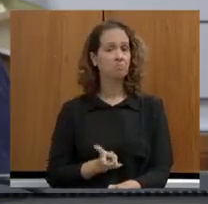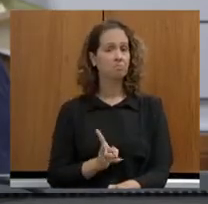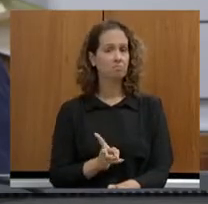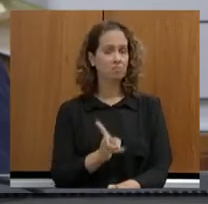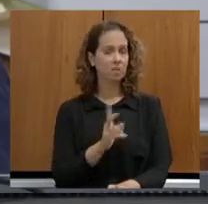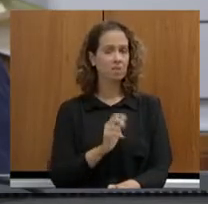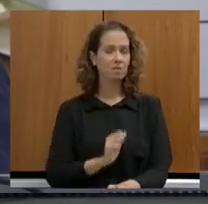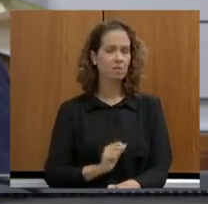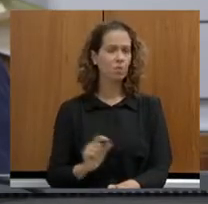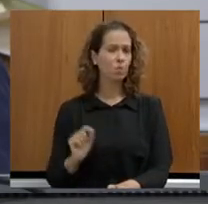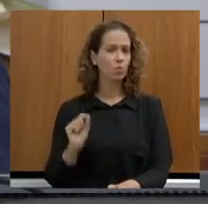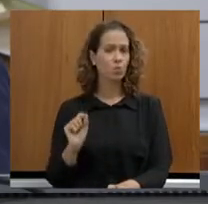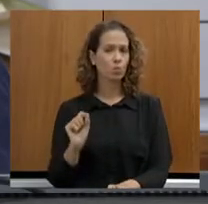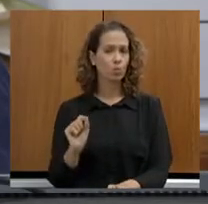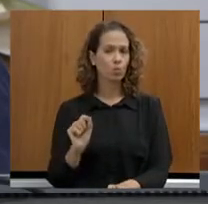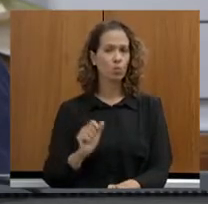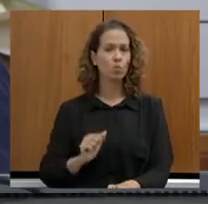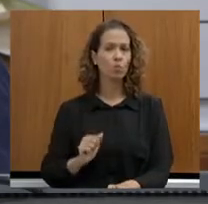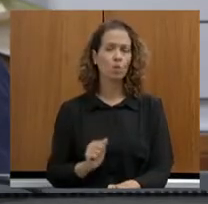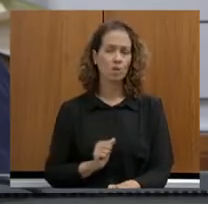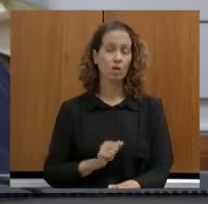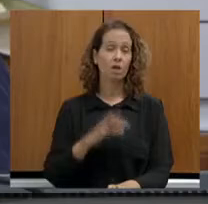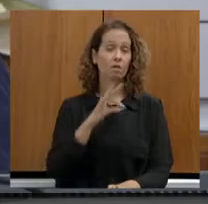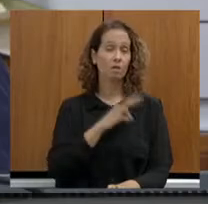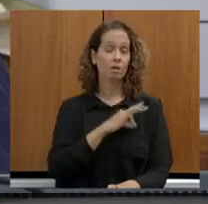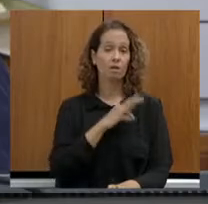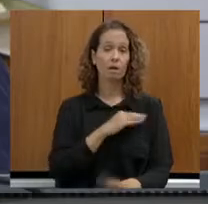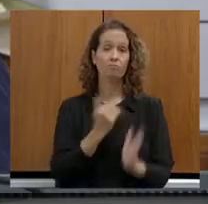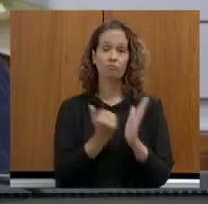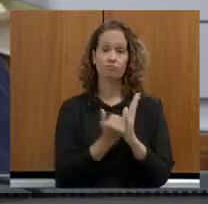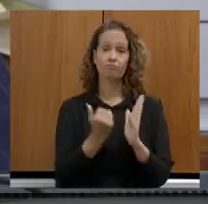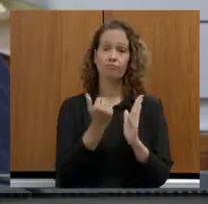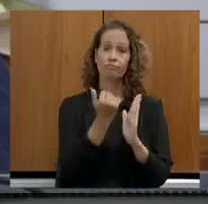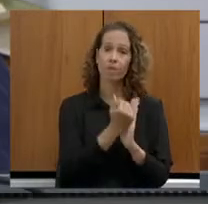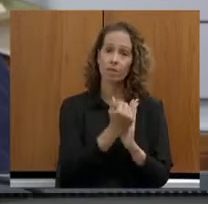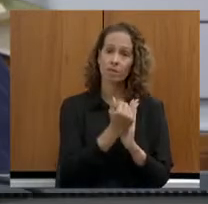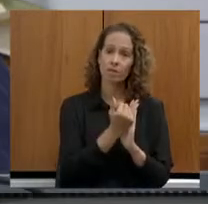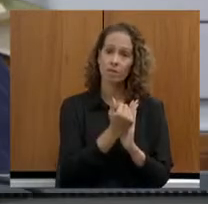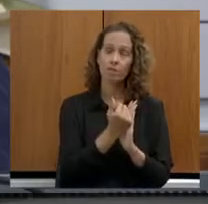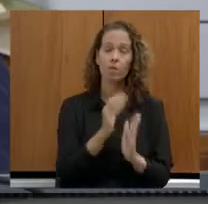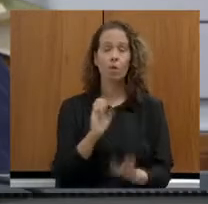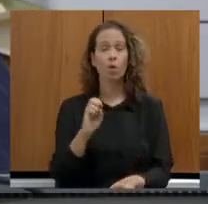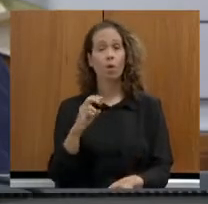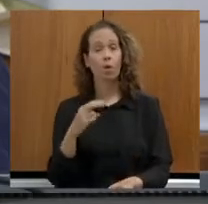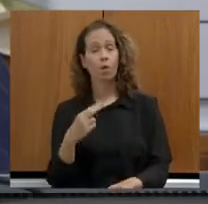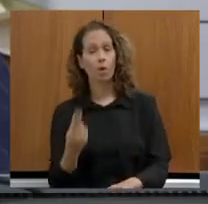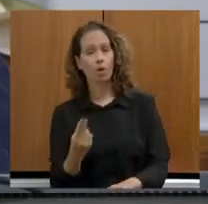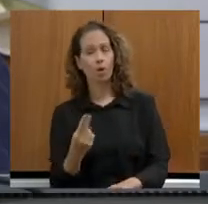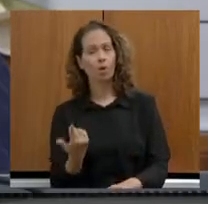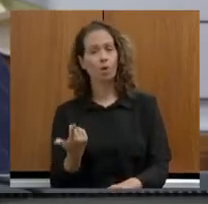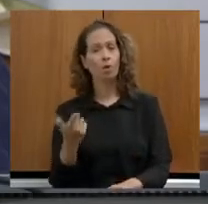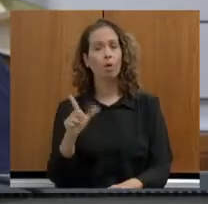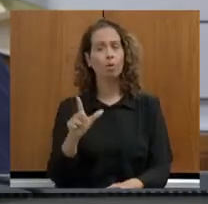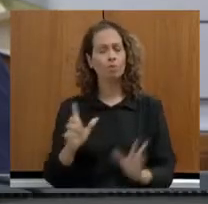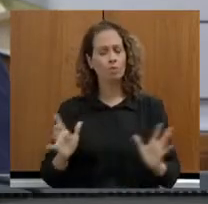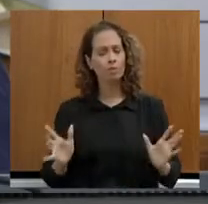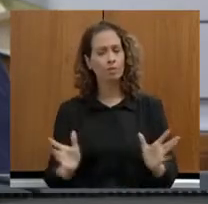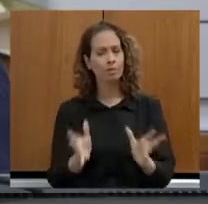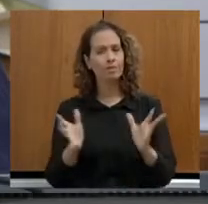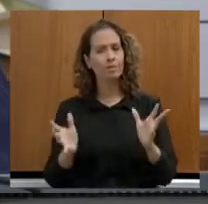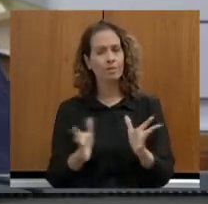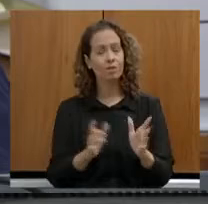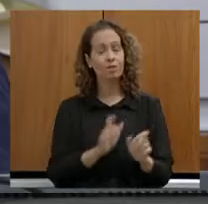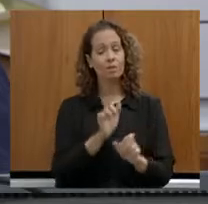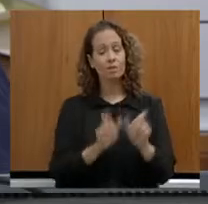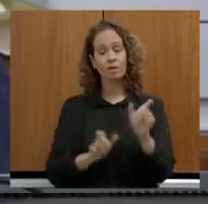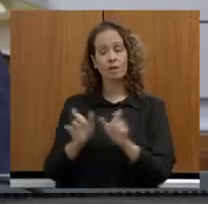que aumento salarial ou qualquer tipo de incentivo ao